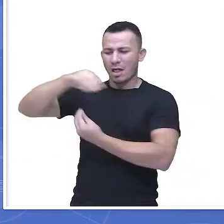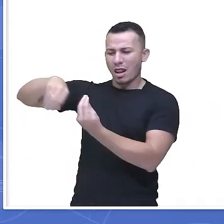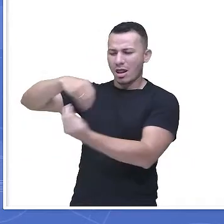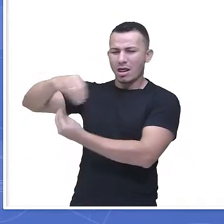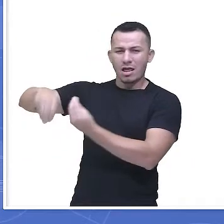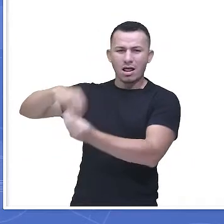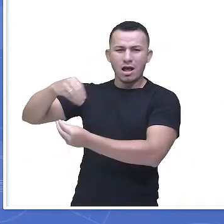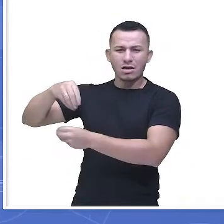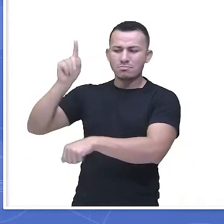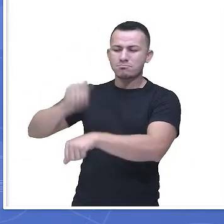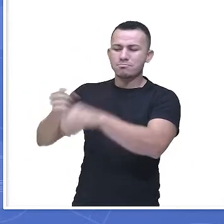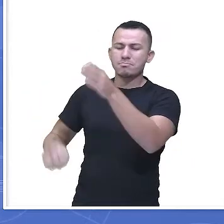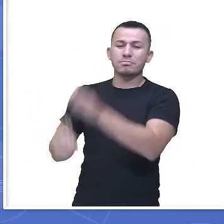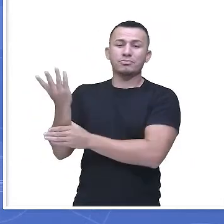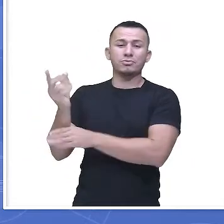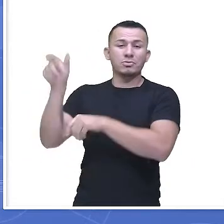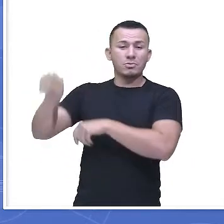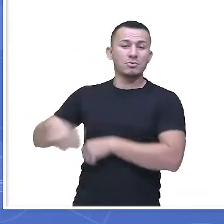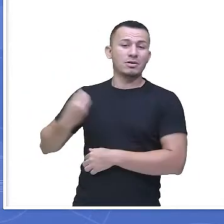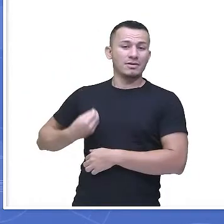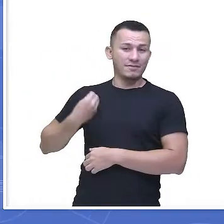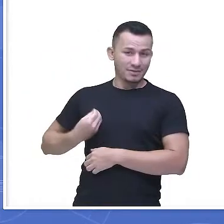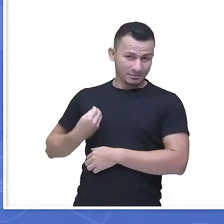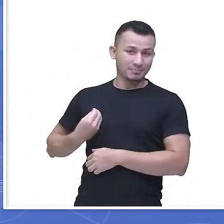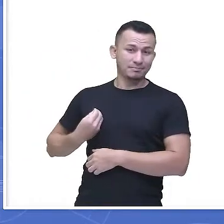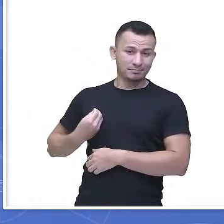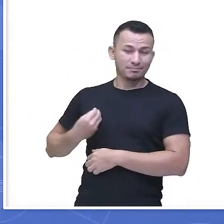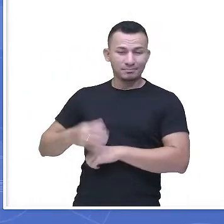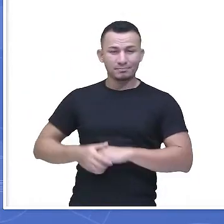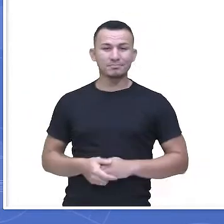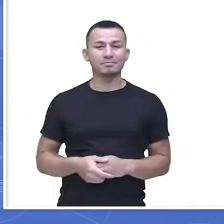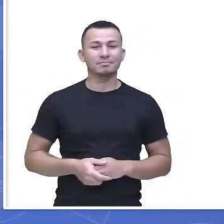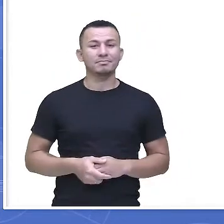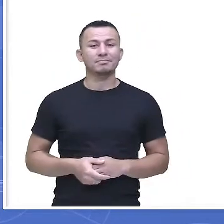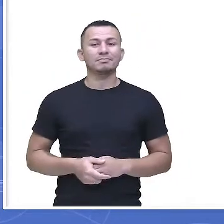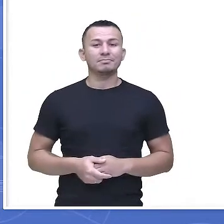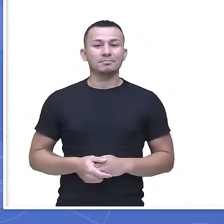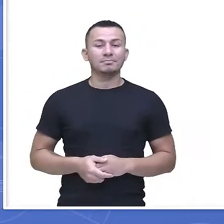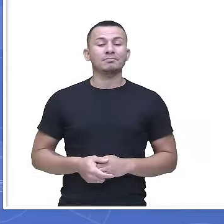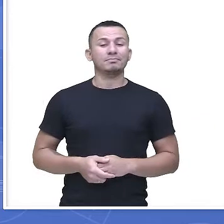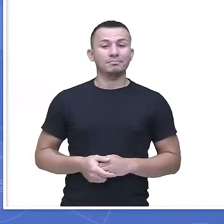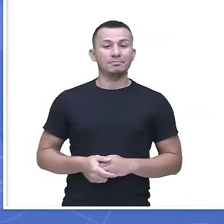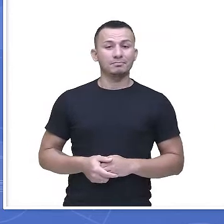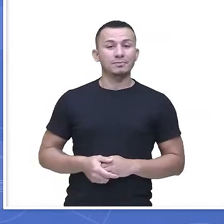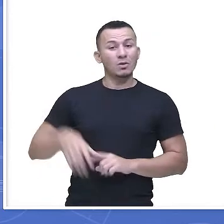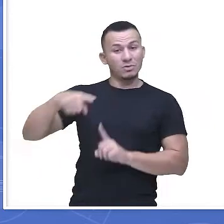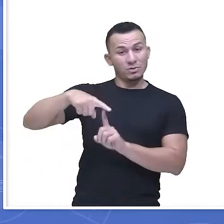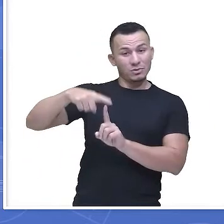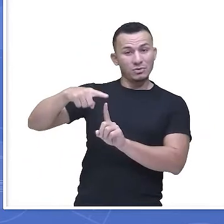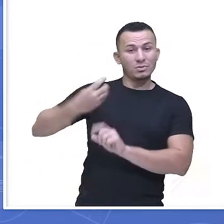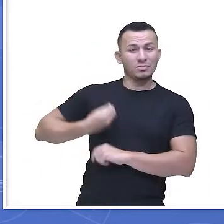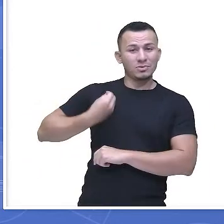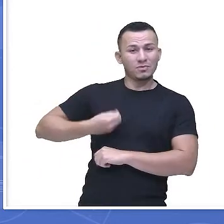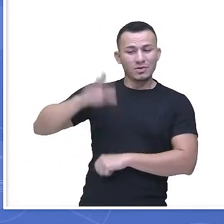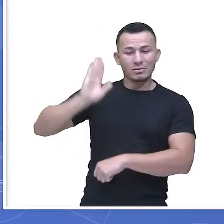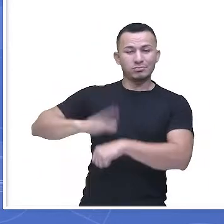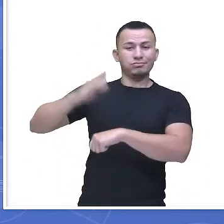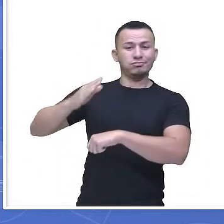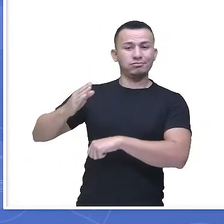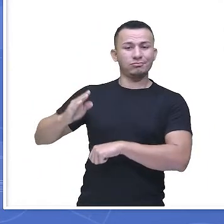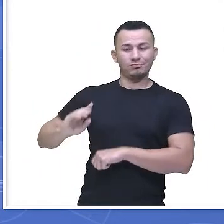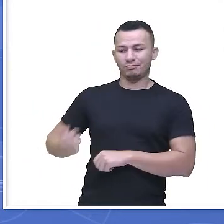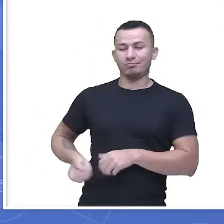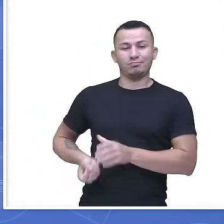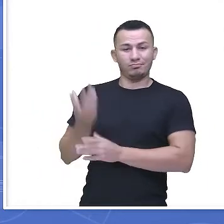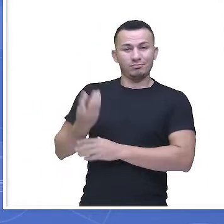e rapidamente a vida iria surgir. Essa forma de vida de surgir espontaneamente era